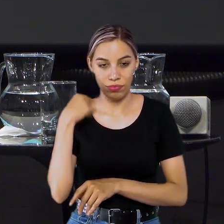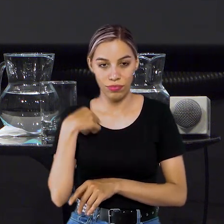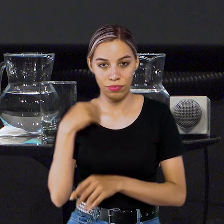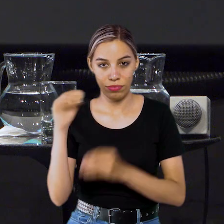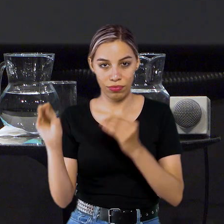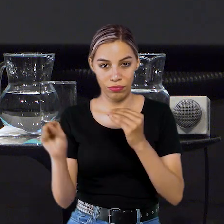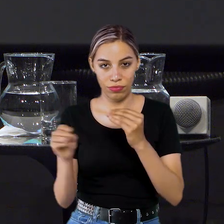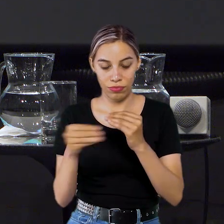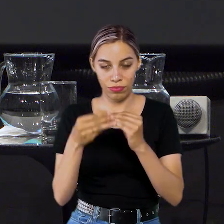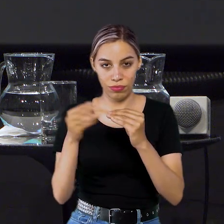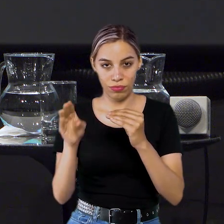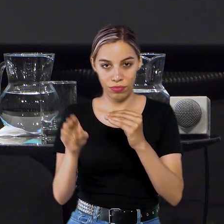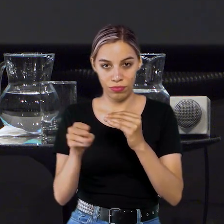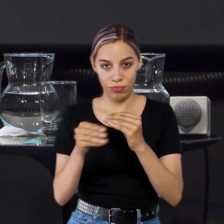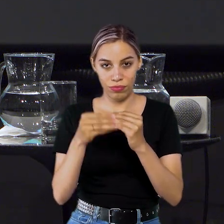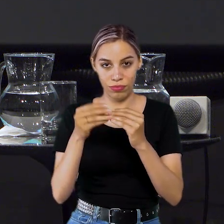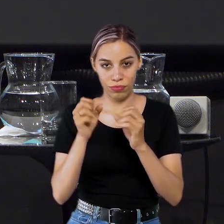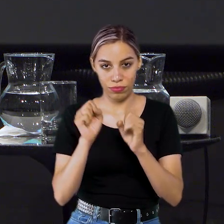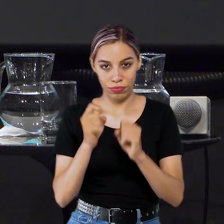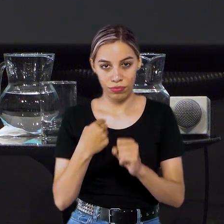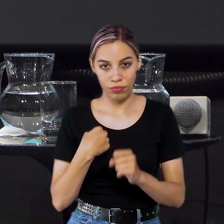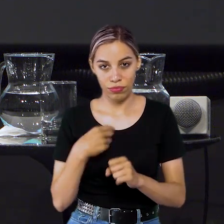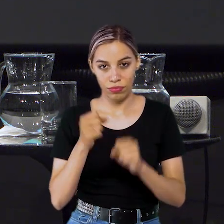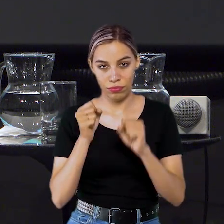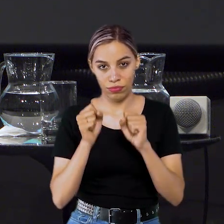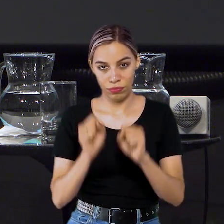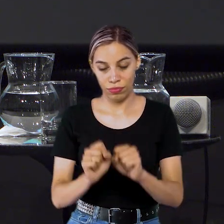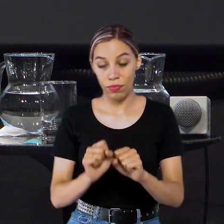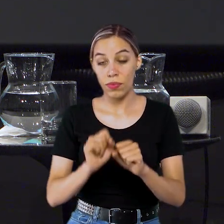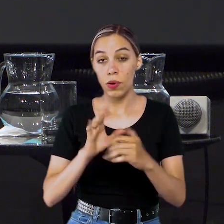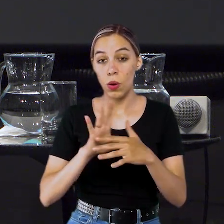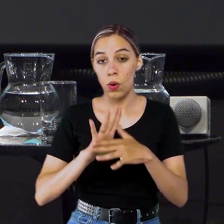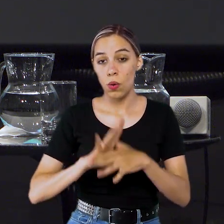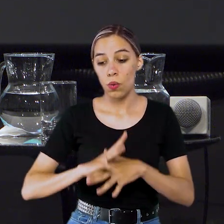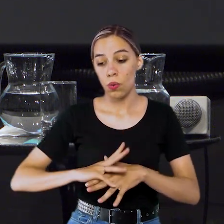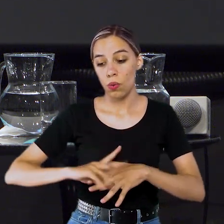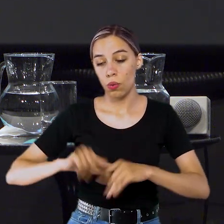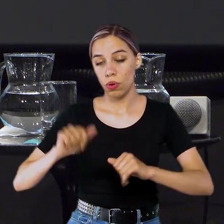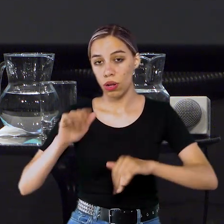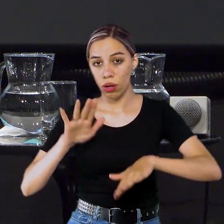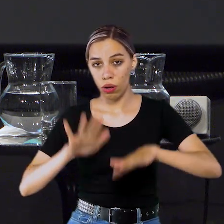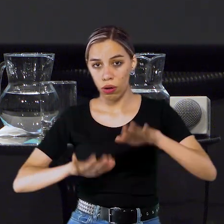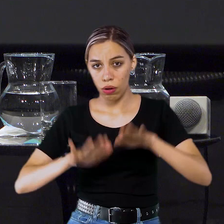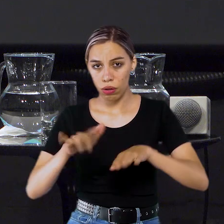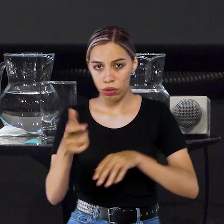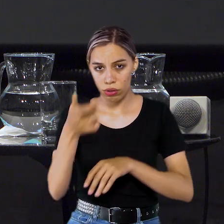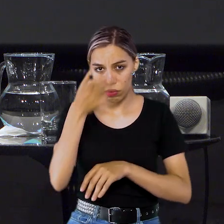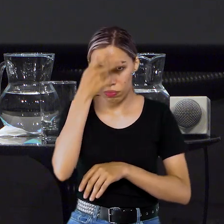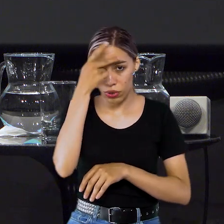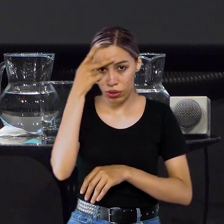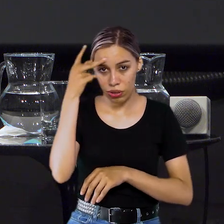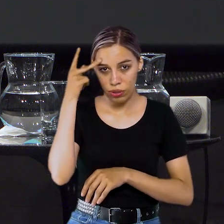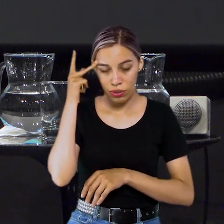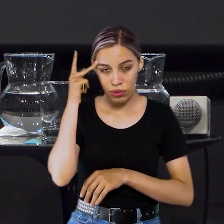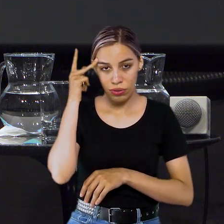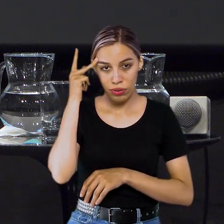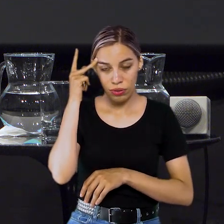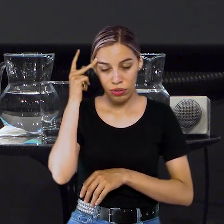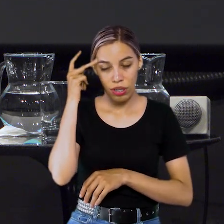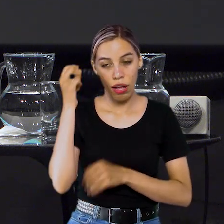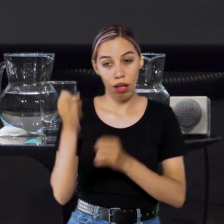eu poderia, né, pelo menos, curar algumas pessoas, e